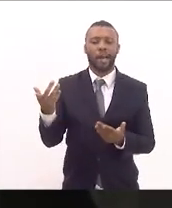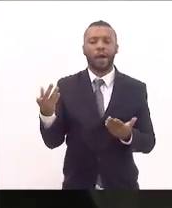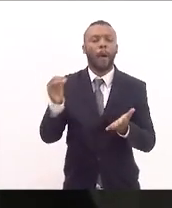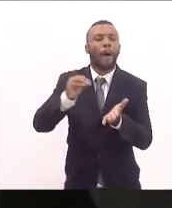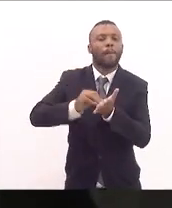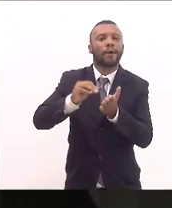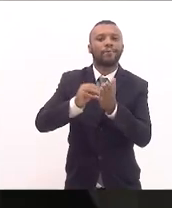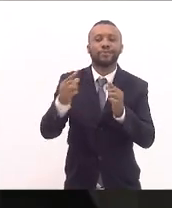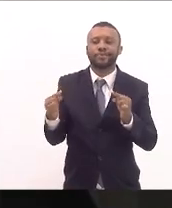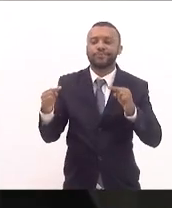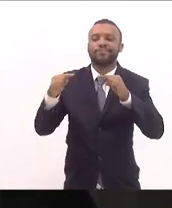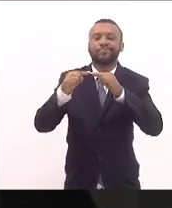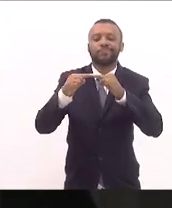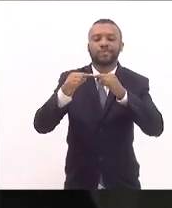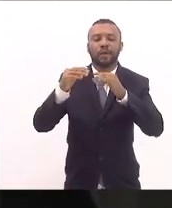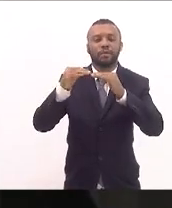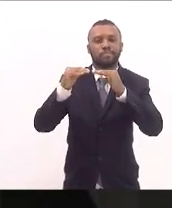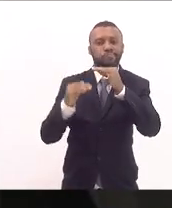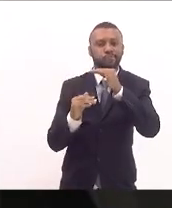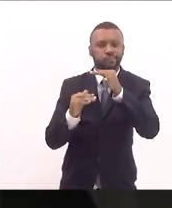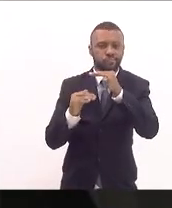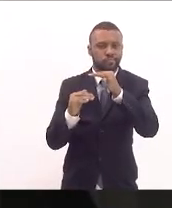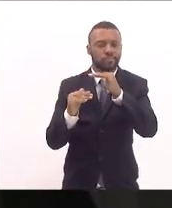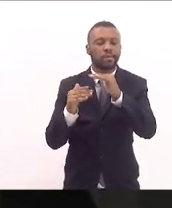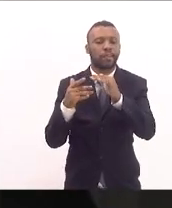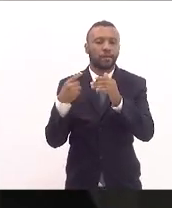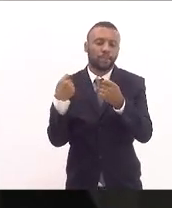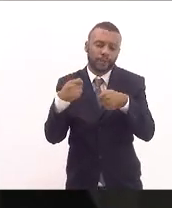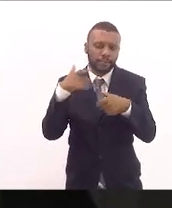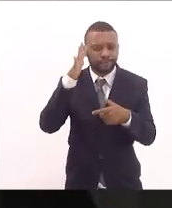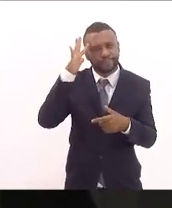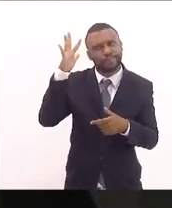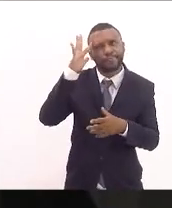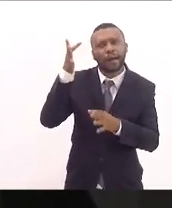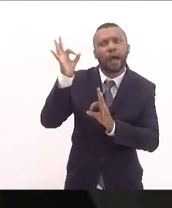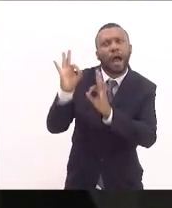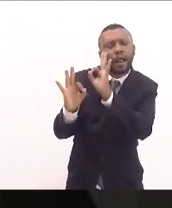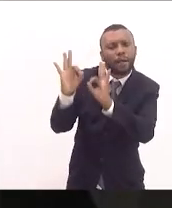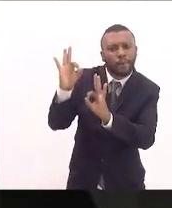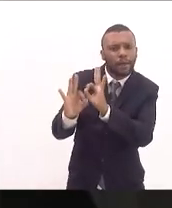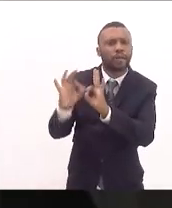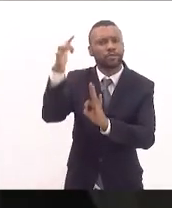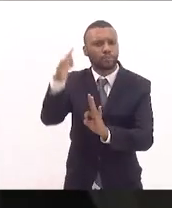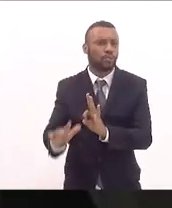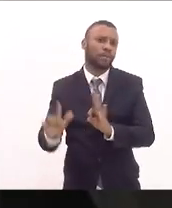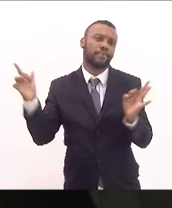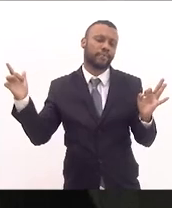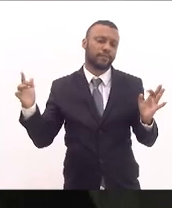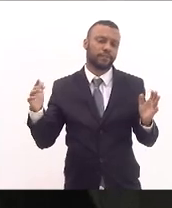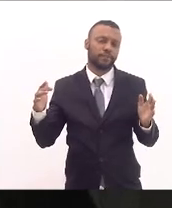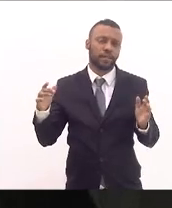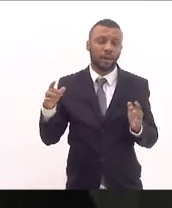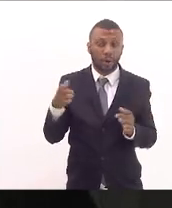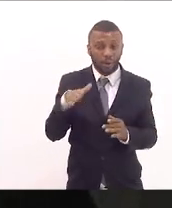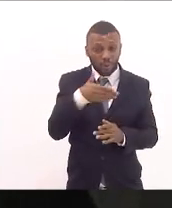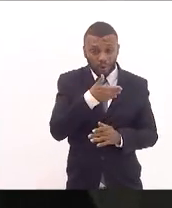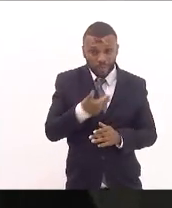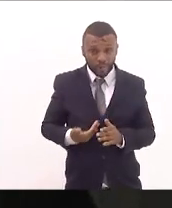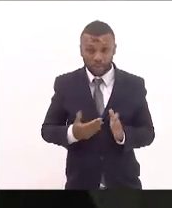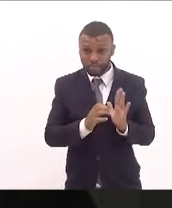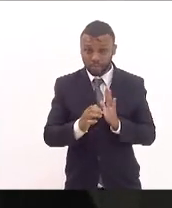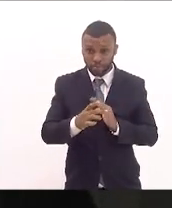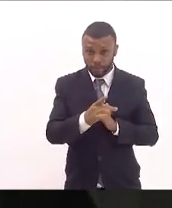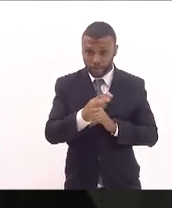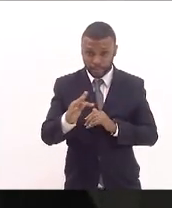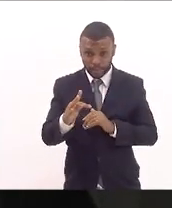entre a união os estados e os municípios e isso precisa ser redesenhado redefinida aliais nem os governos - governo do PT